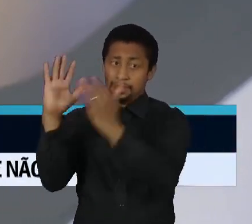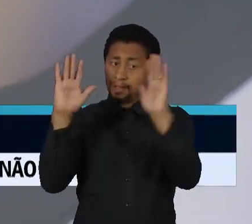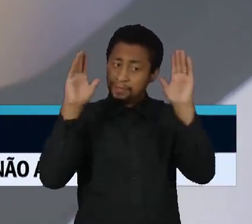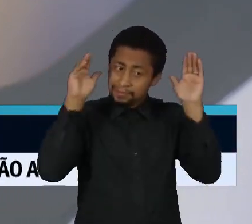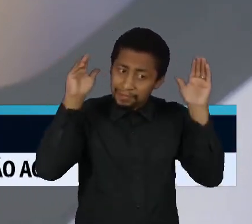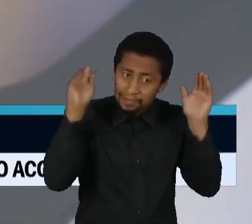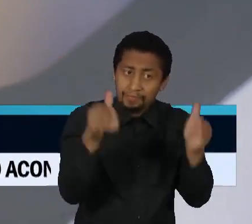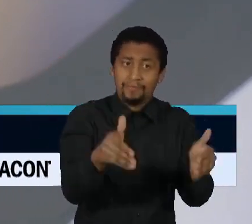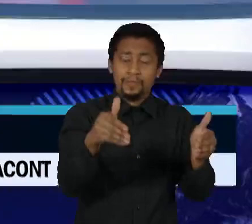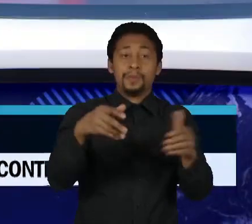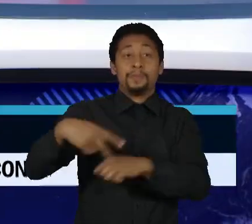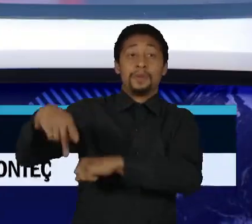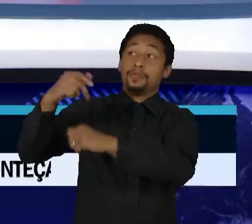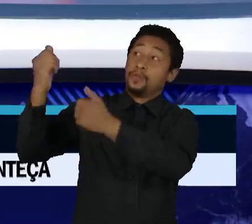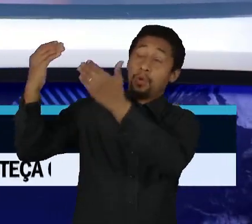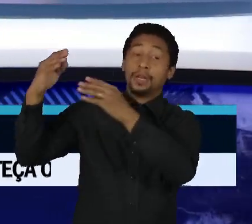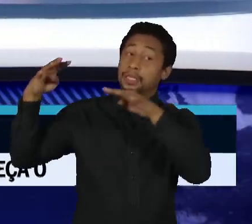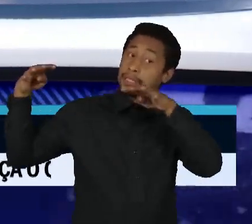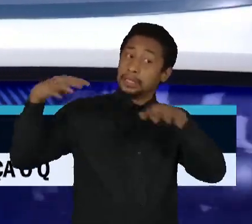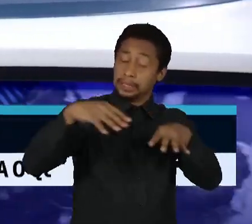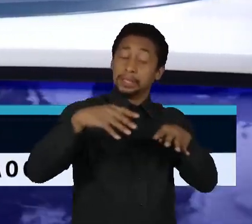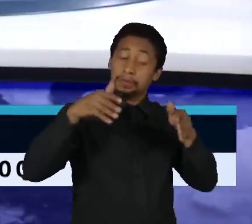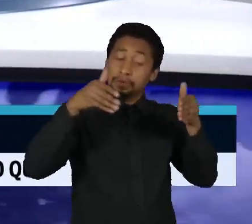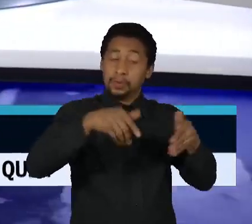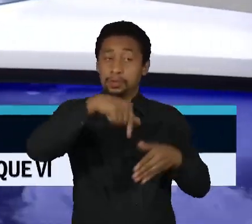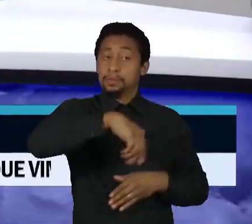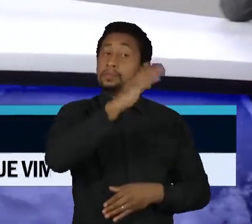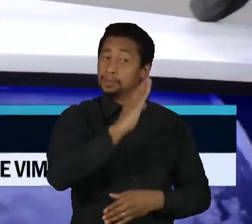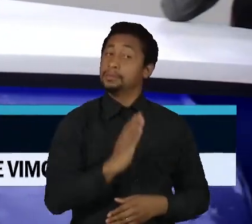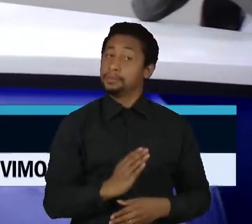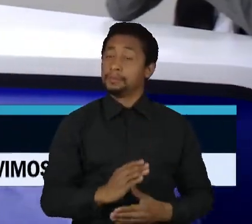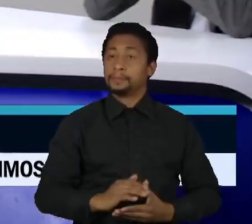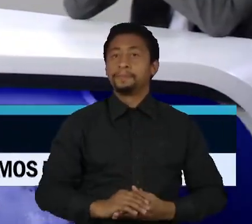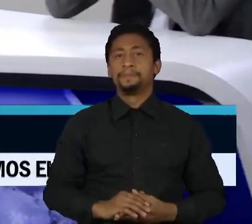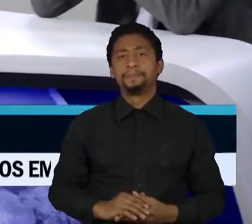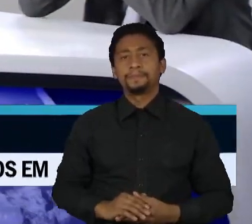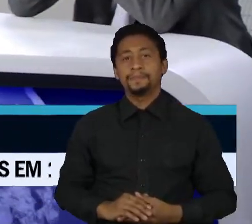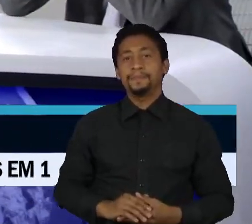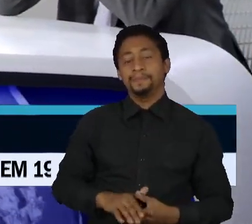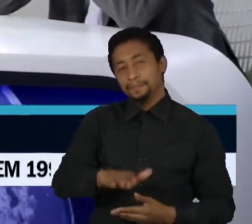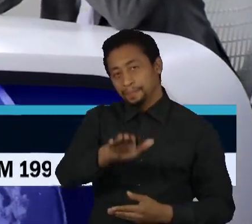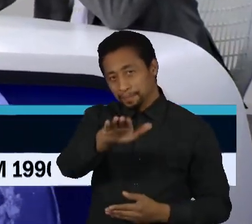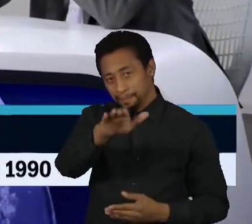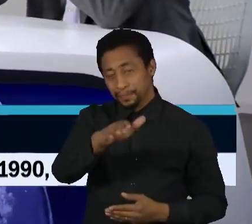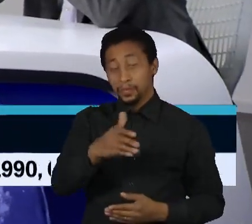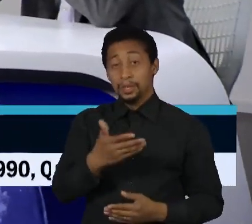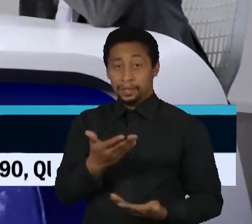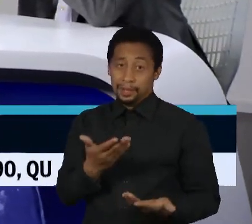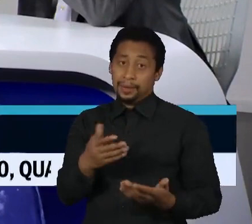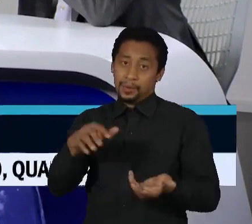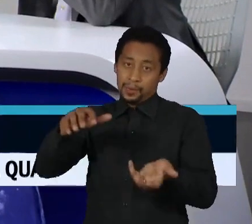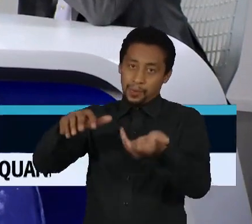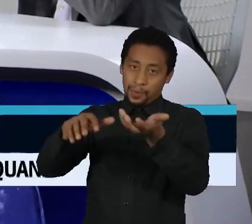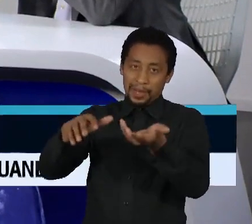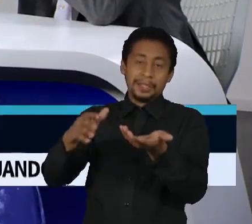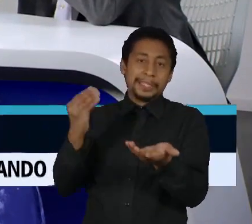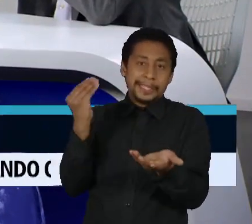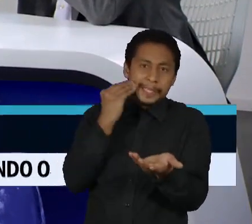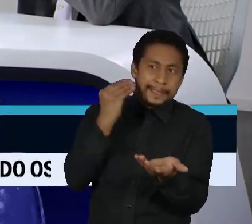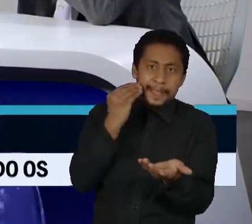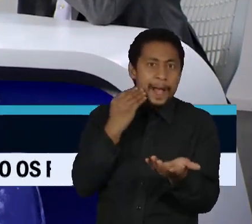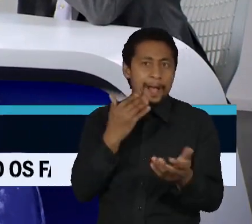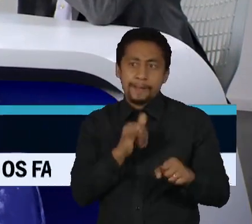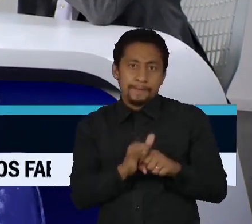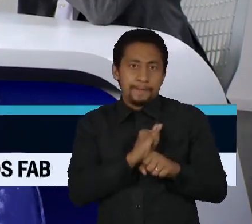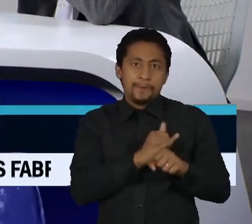importante internacional para o Brasil. Sim. Vila, o Congresso quer assumir um tipo de governo que atua em paralelo ou um molde